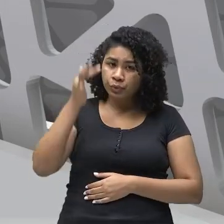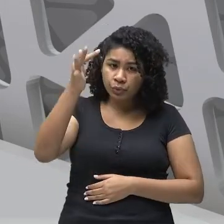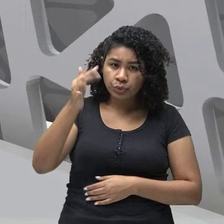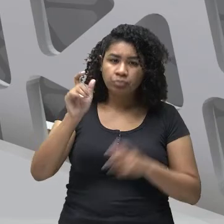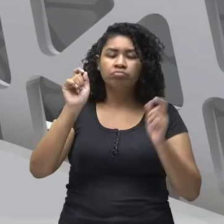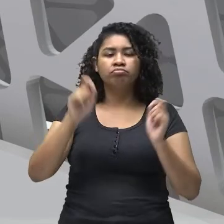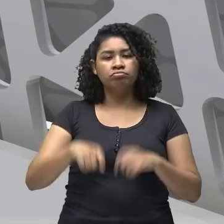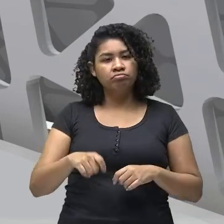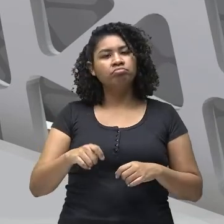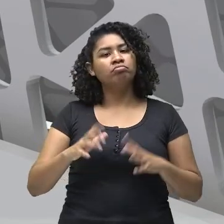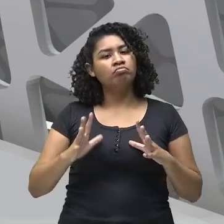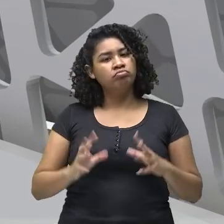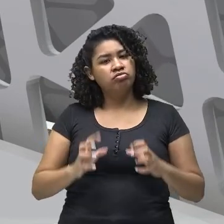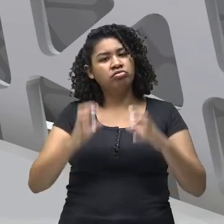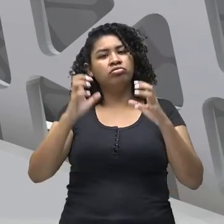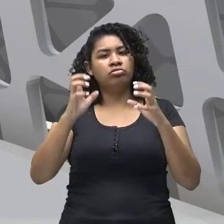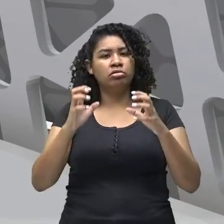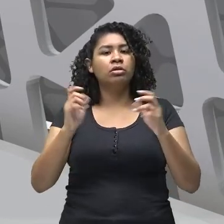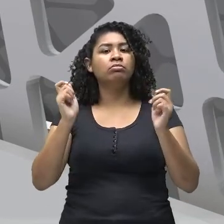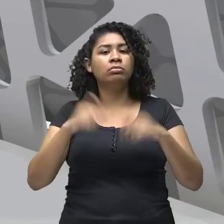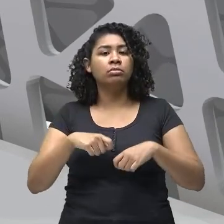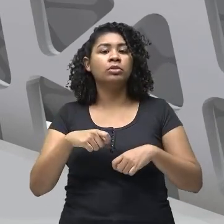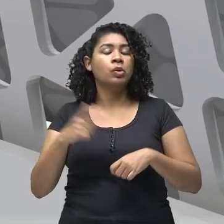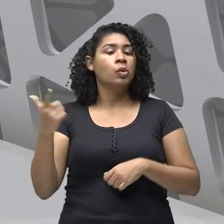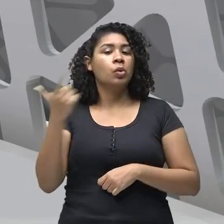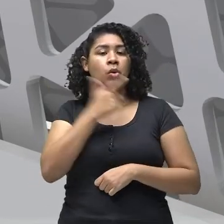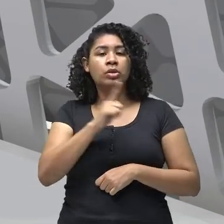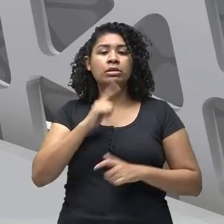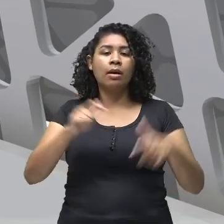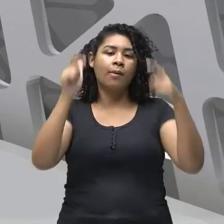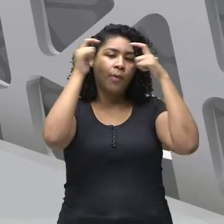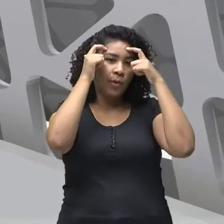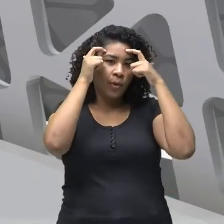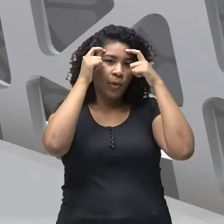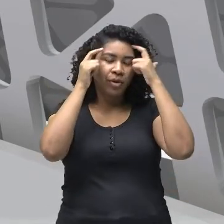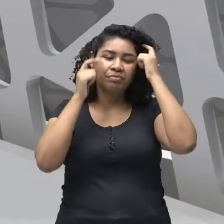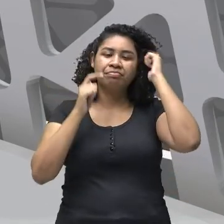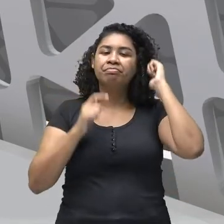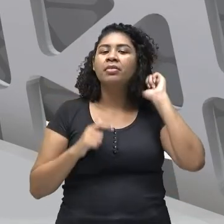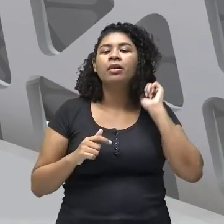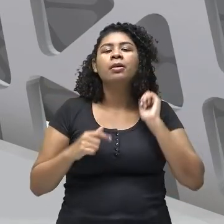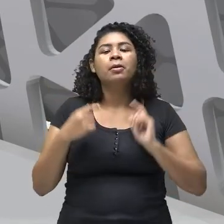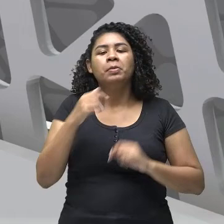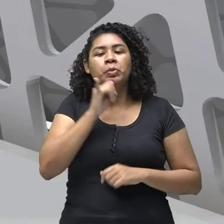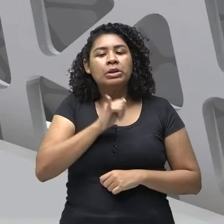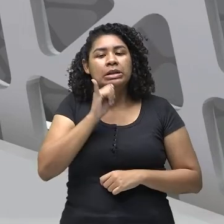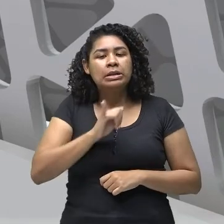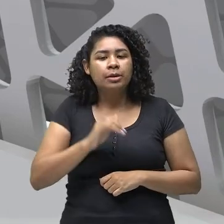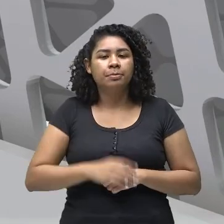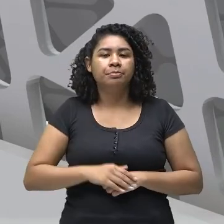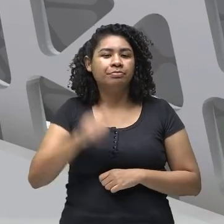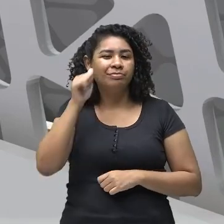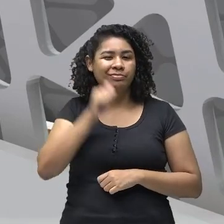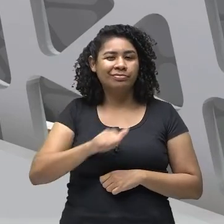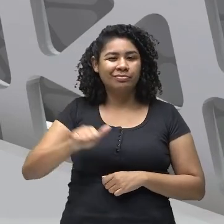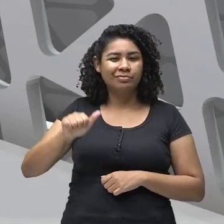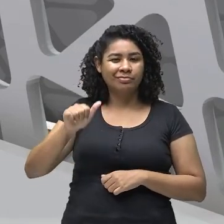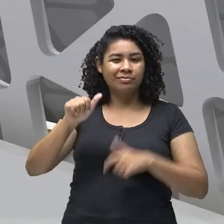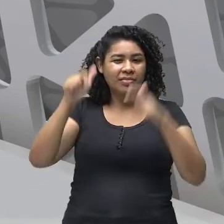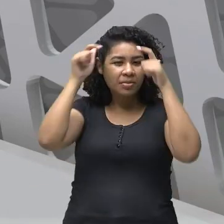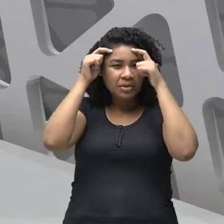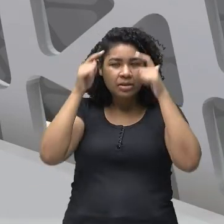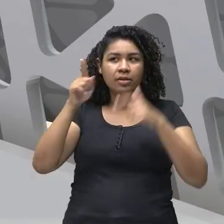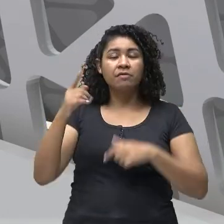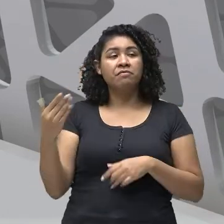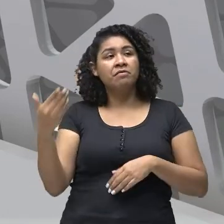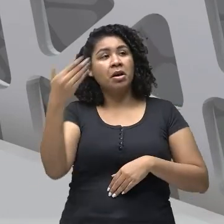brigas em relação ao processo de sucessão do trono. Porque, por exemplo, digamos que a princesa portuguesa vá morar lá na